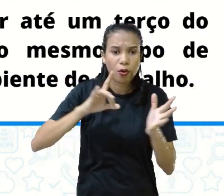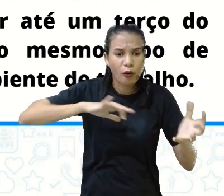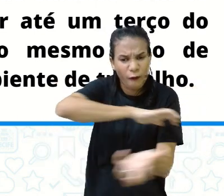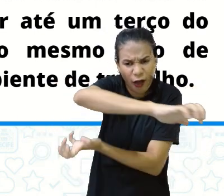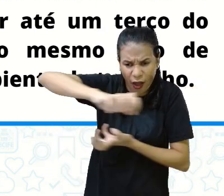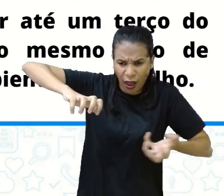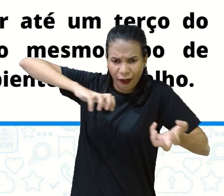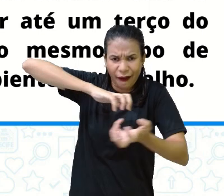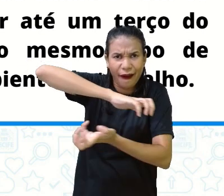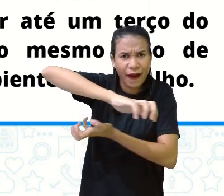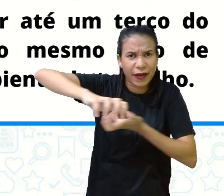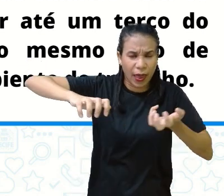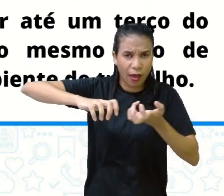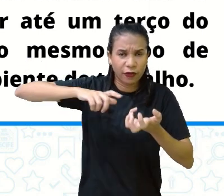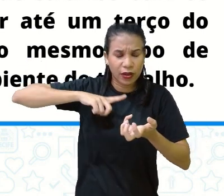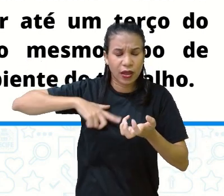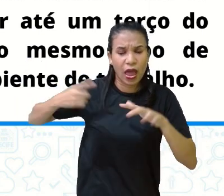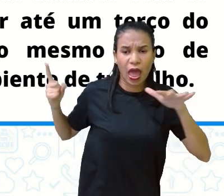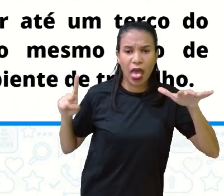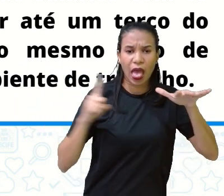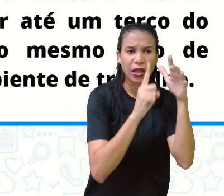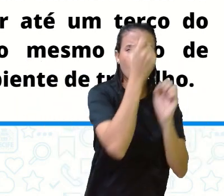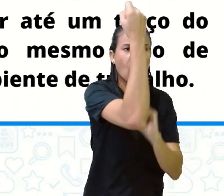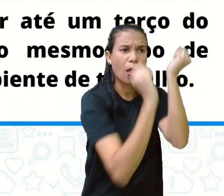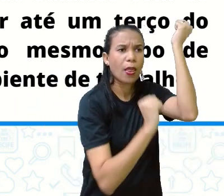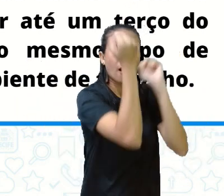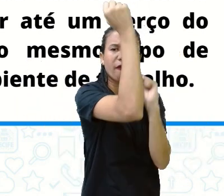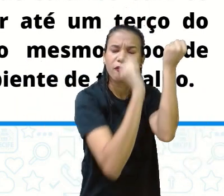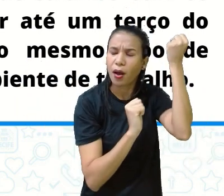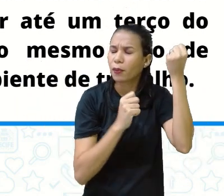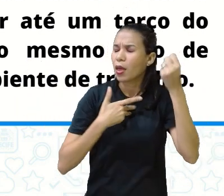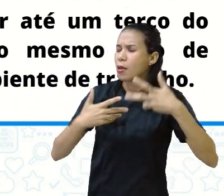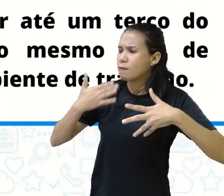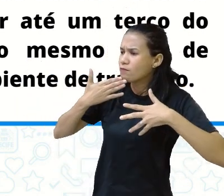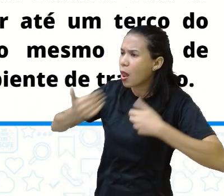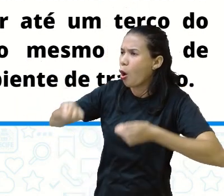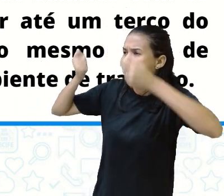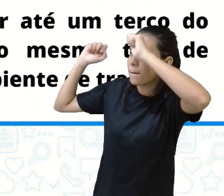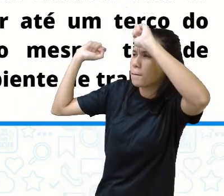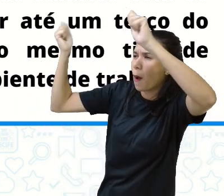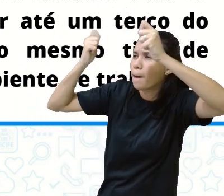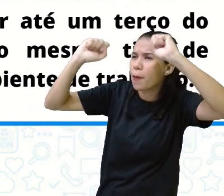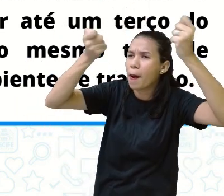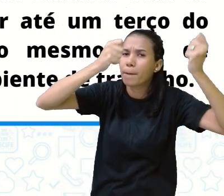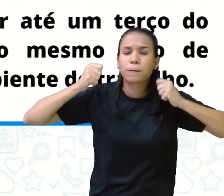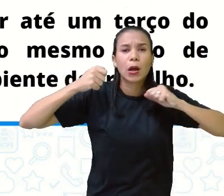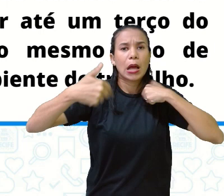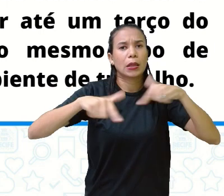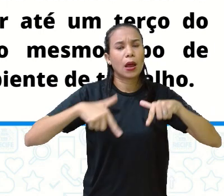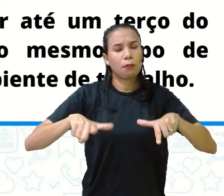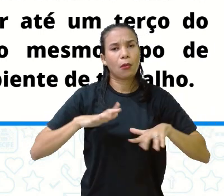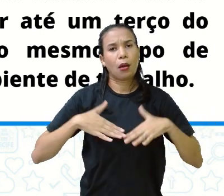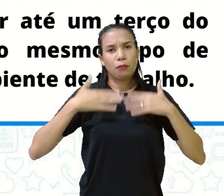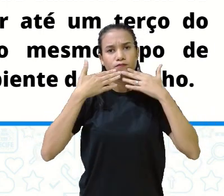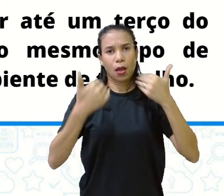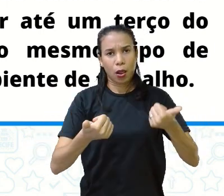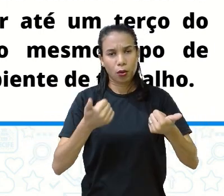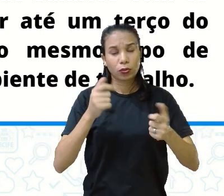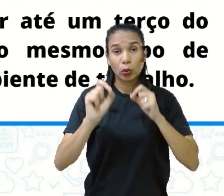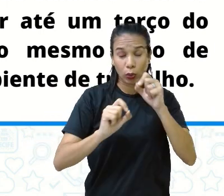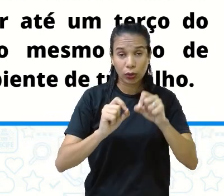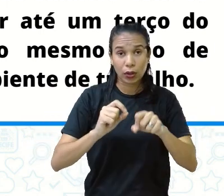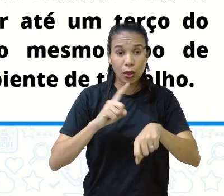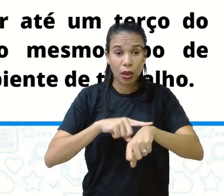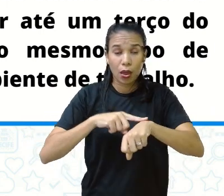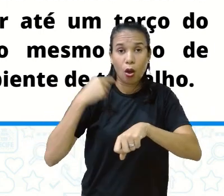greve, ocuparam a fábrica e começaram a reivindicar melhores condições de trabalho, tais como redução de